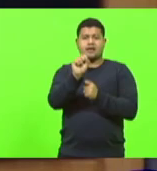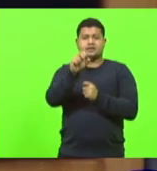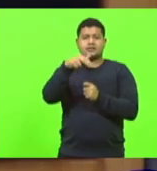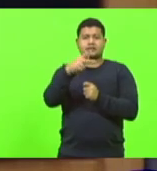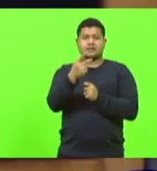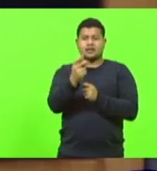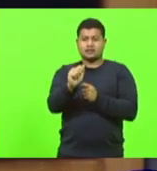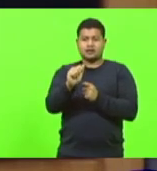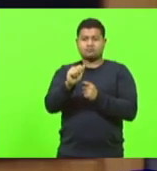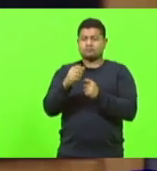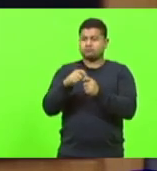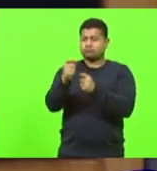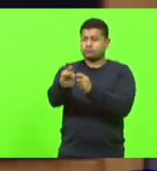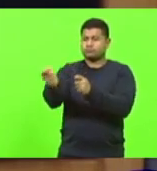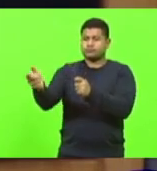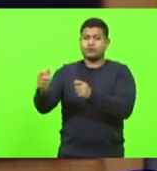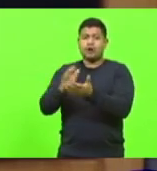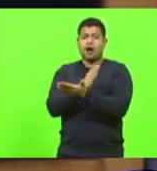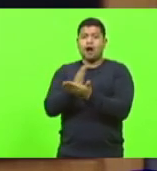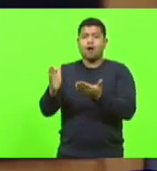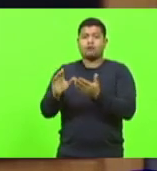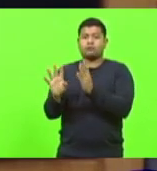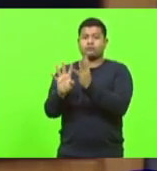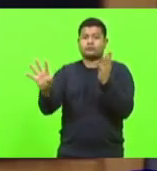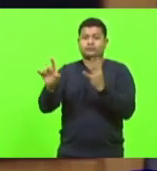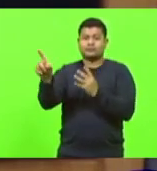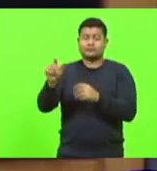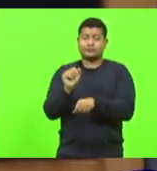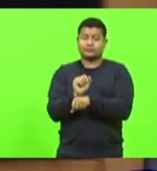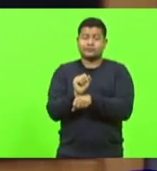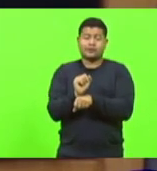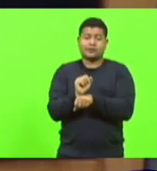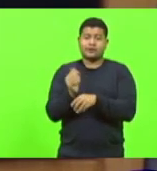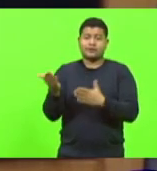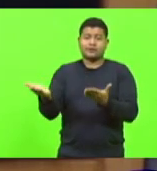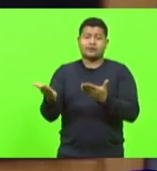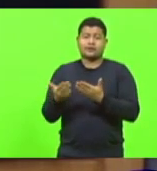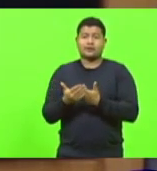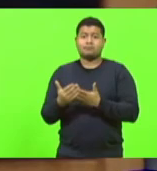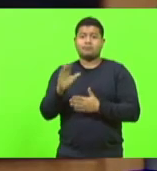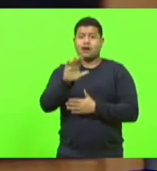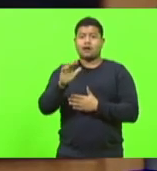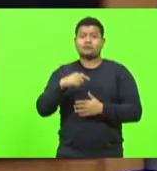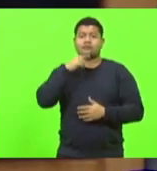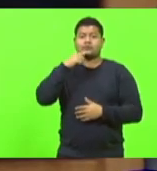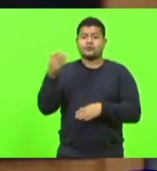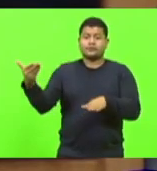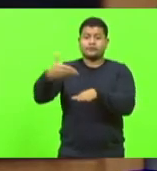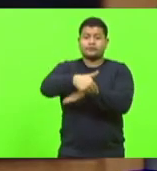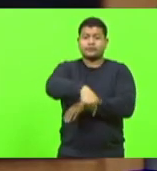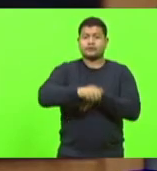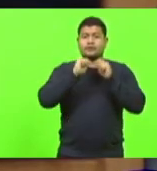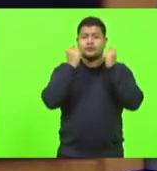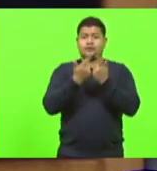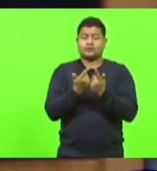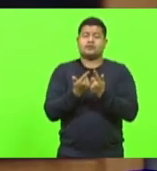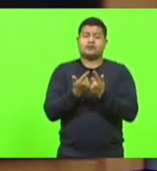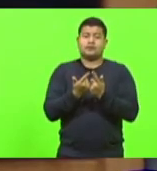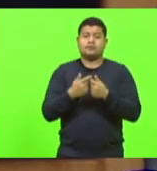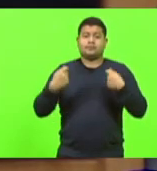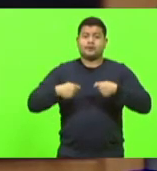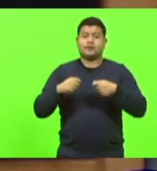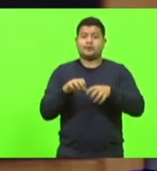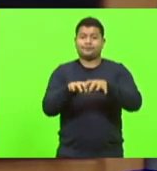Assembleia e alguns sequer poderão se puderam comparecer puderam comparecer aqui pessoalmente tiveram que fazer